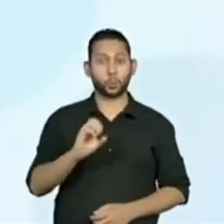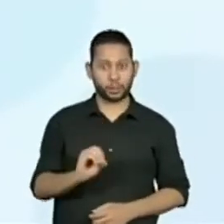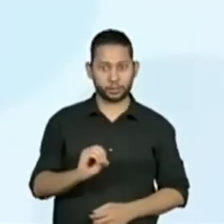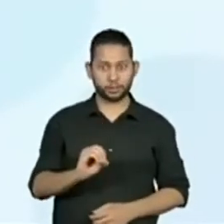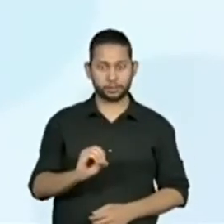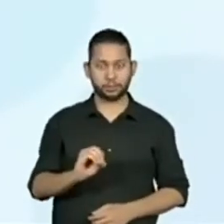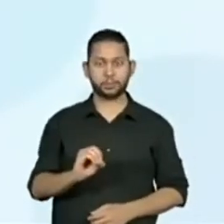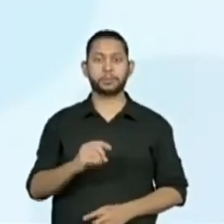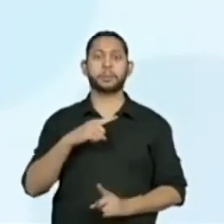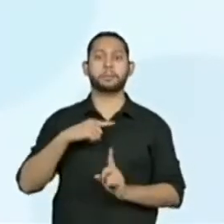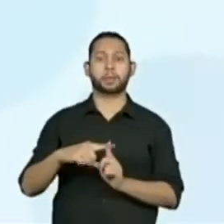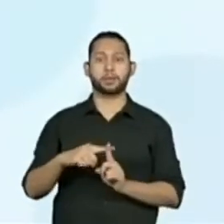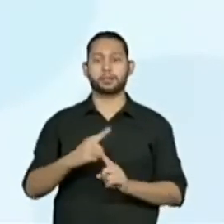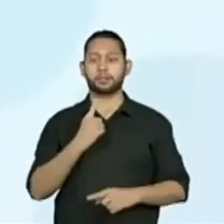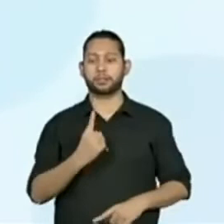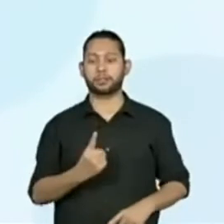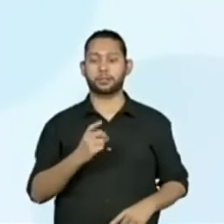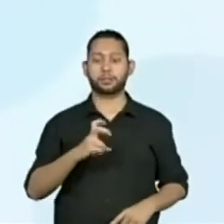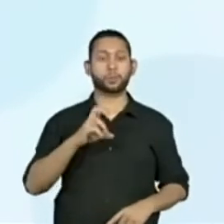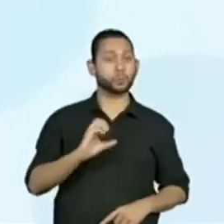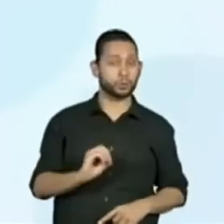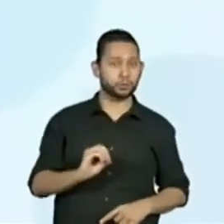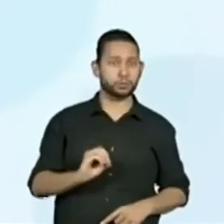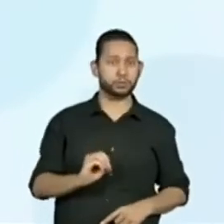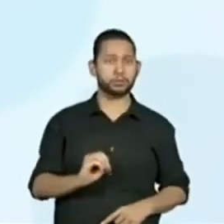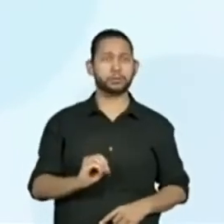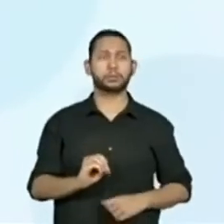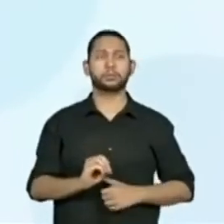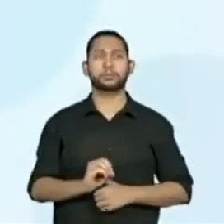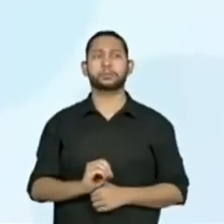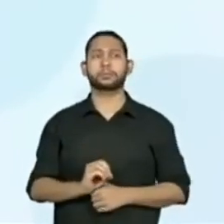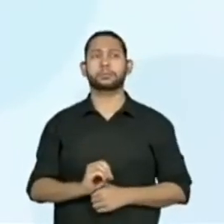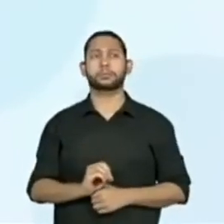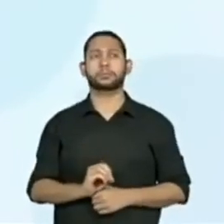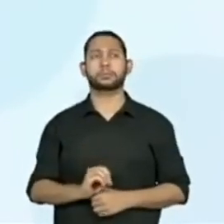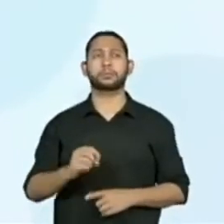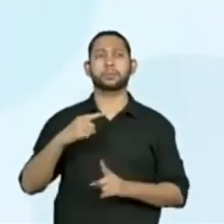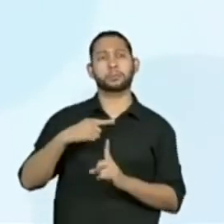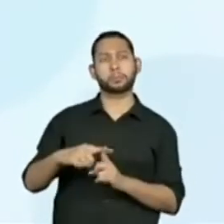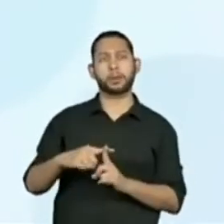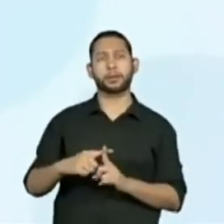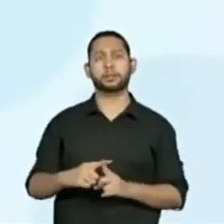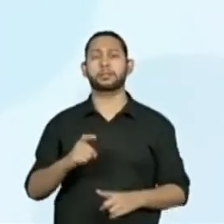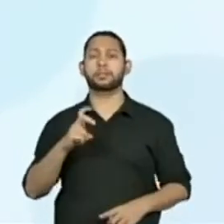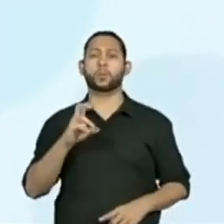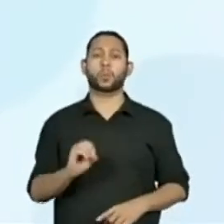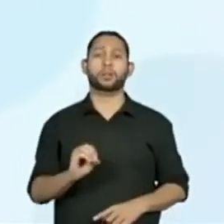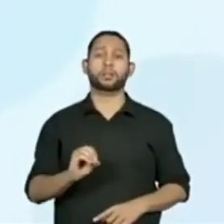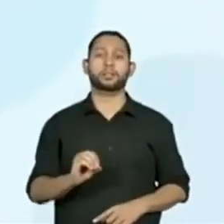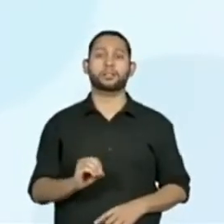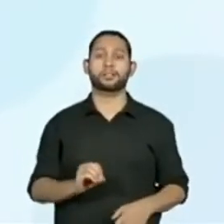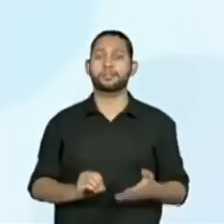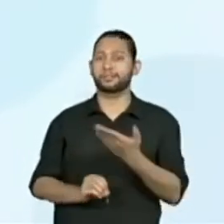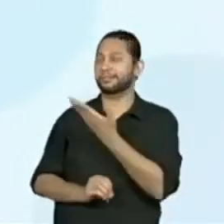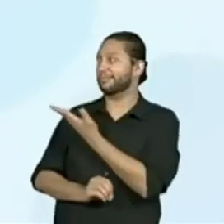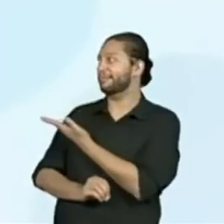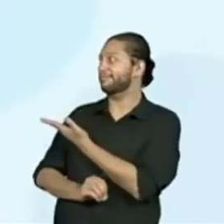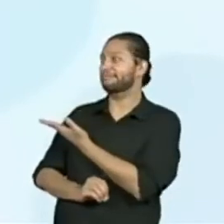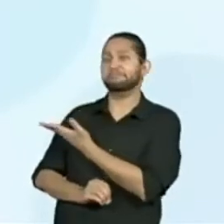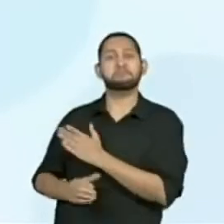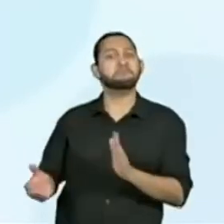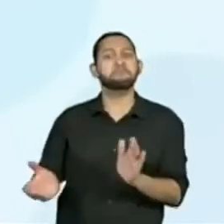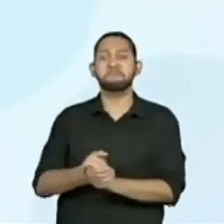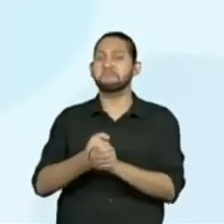150 mais 150 mais 50. Tá